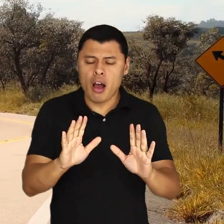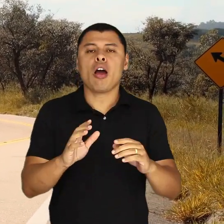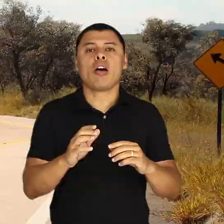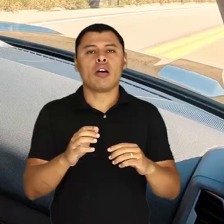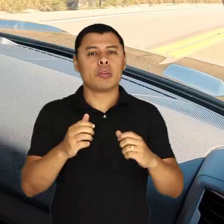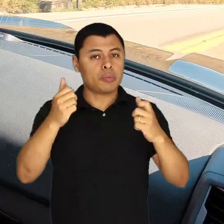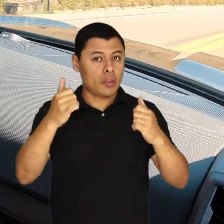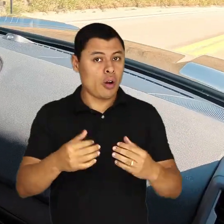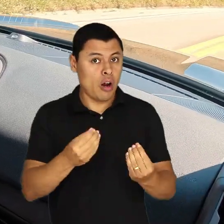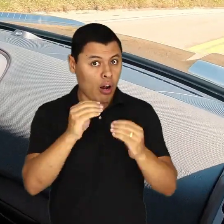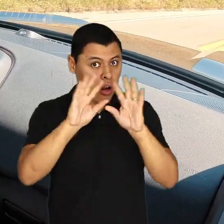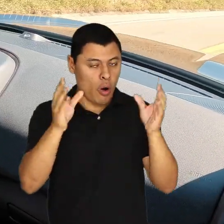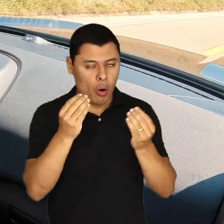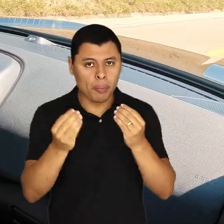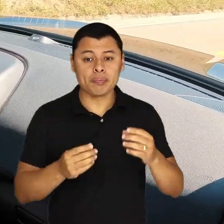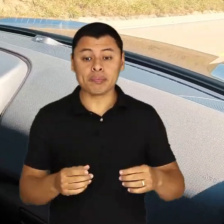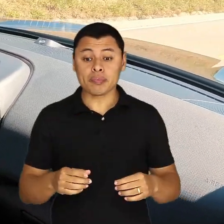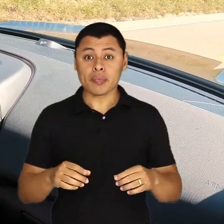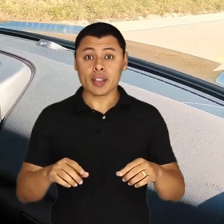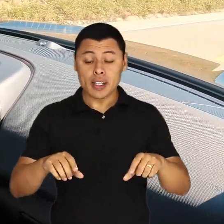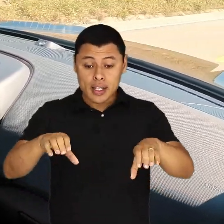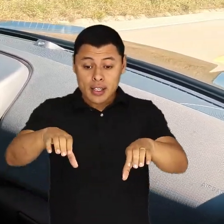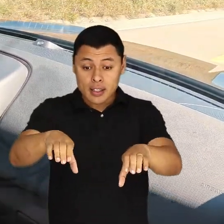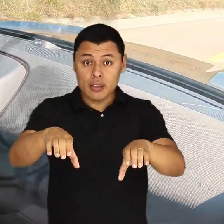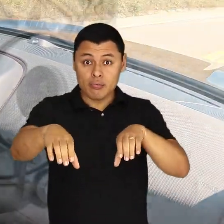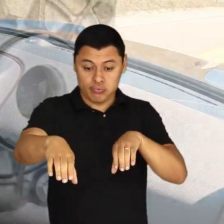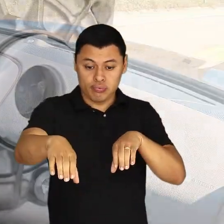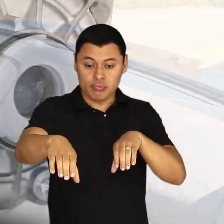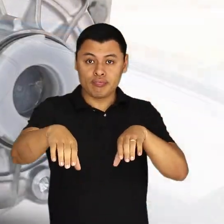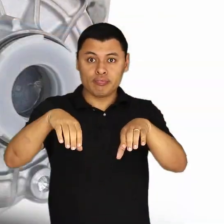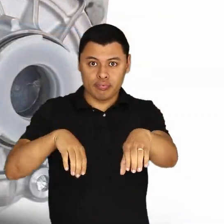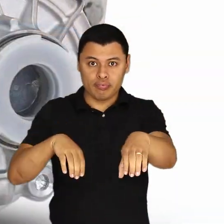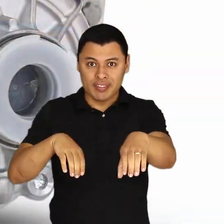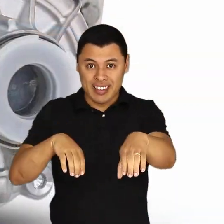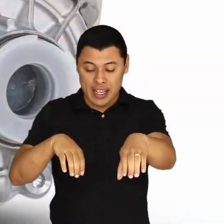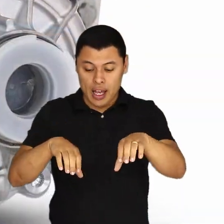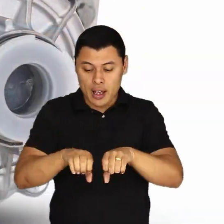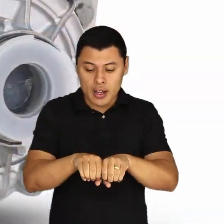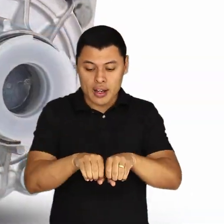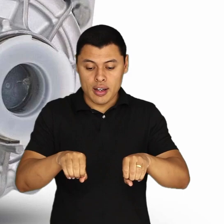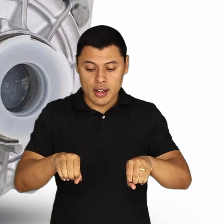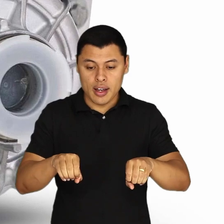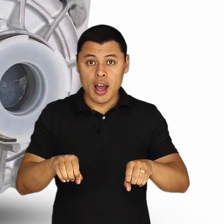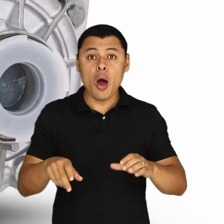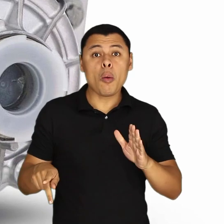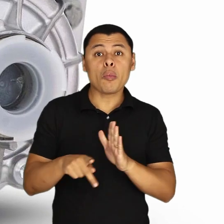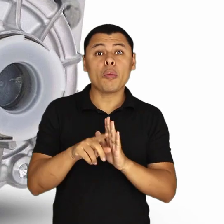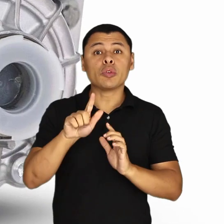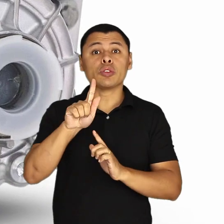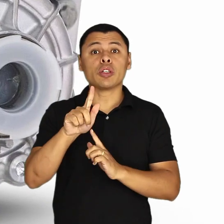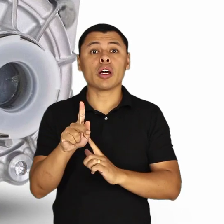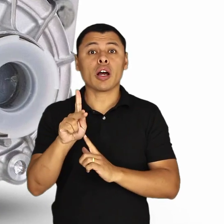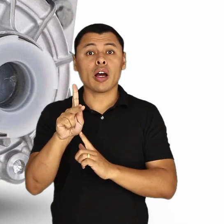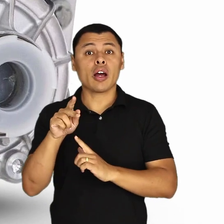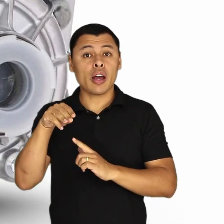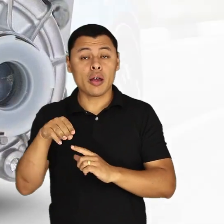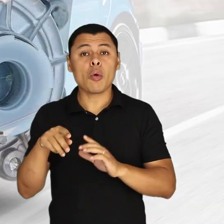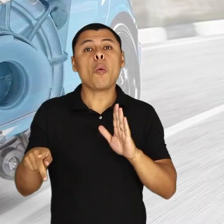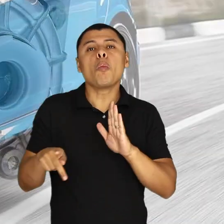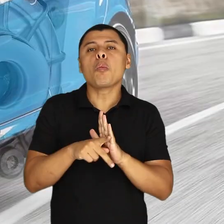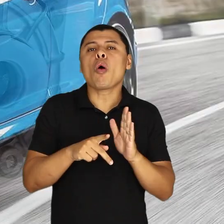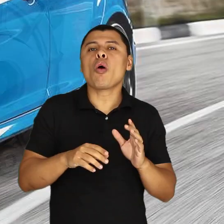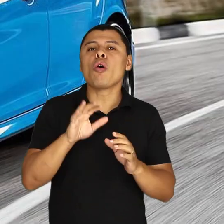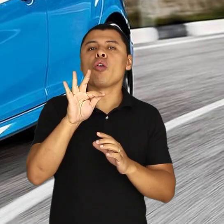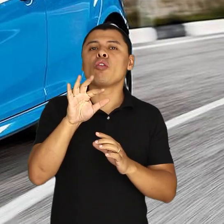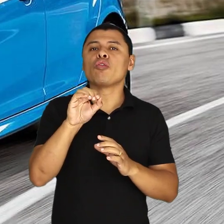a pena vocês acompanharem aqui. Aqui a gente não tem um sistema muito tradicional não, aqui é um sistema da GKN que foi desenvolvido originalmente